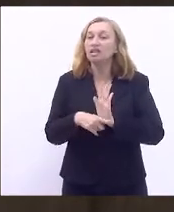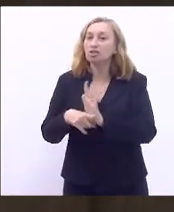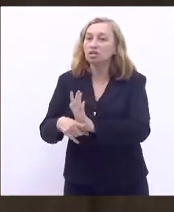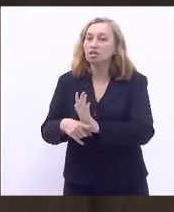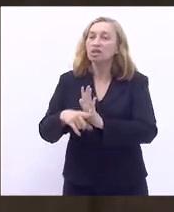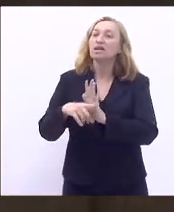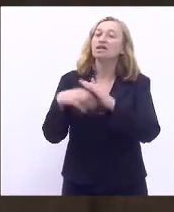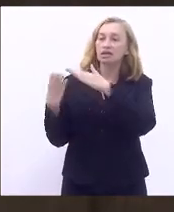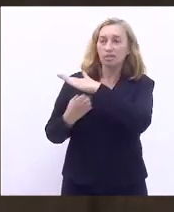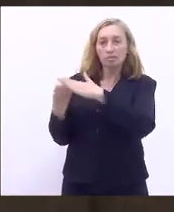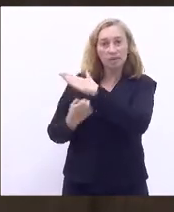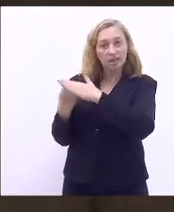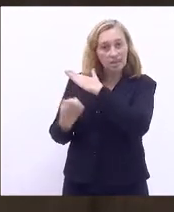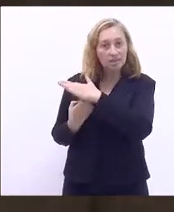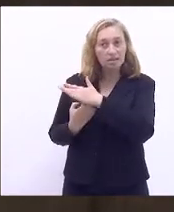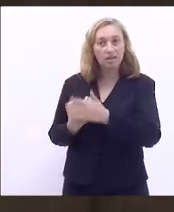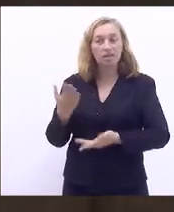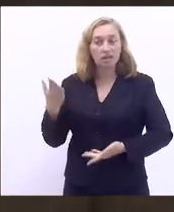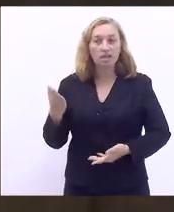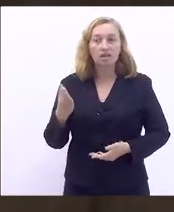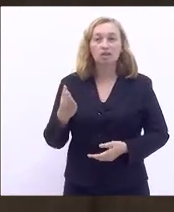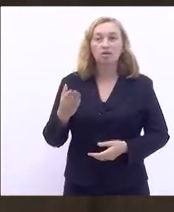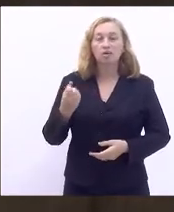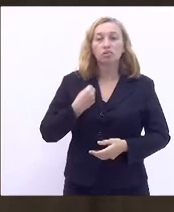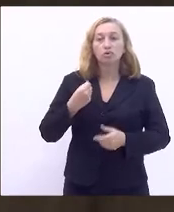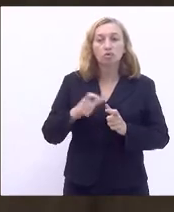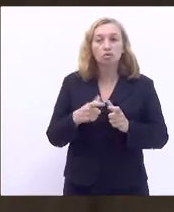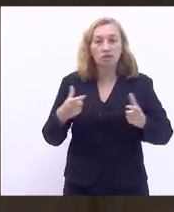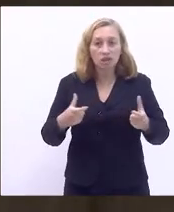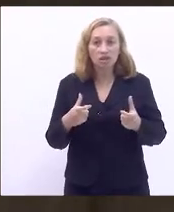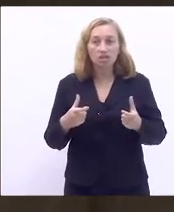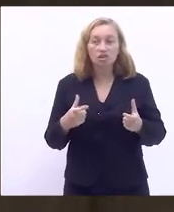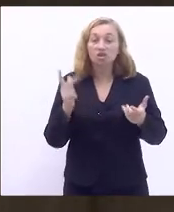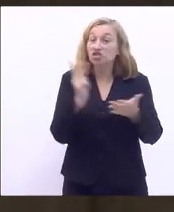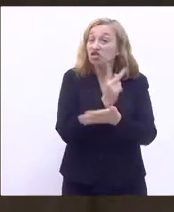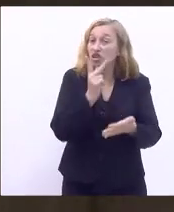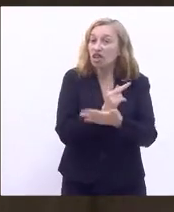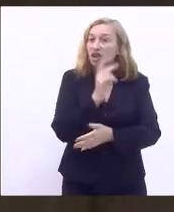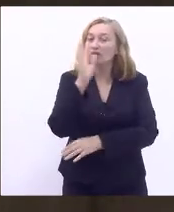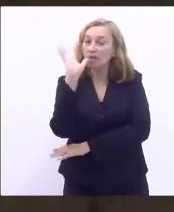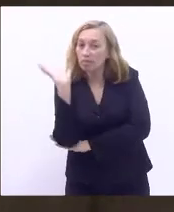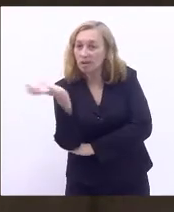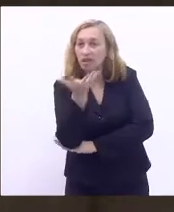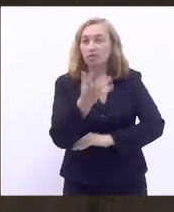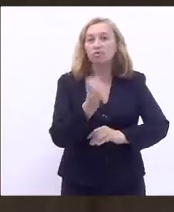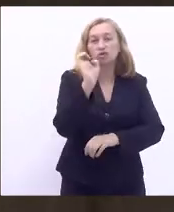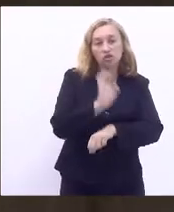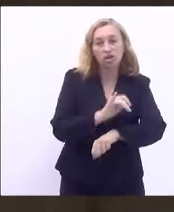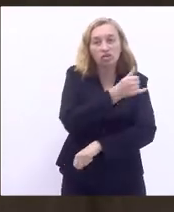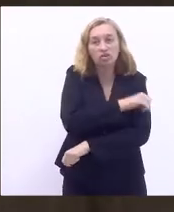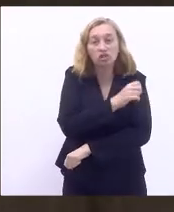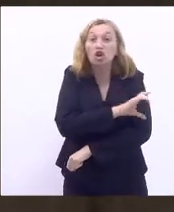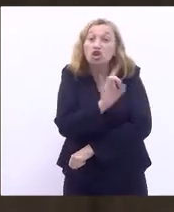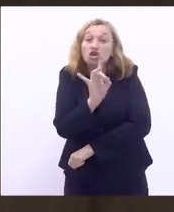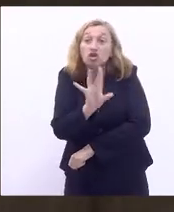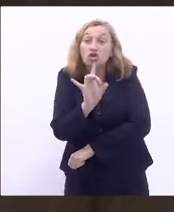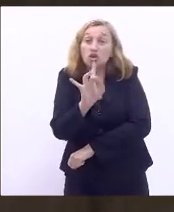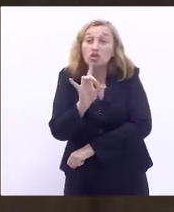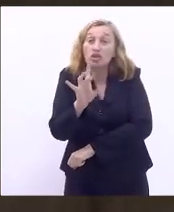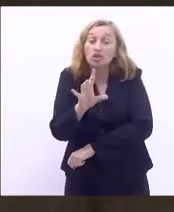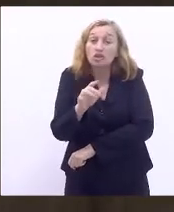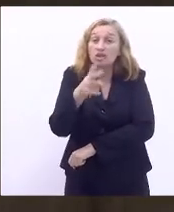Térmio, que é a empresa que tem o maior histórico de violação ambiental no estado do Rio de Janeiro, que sozinha aumentou